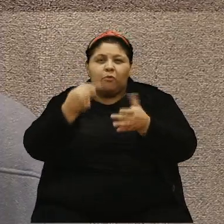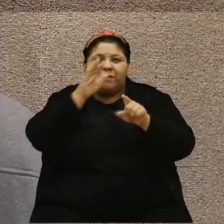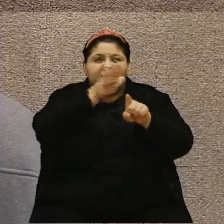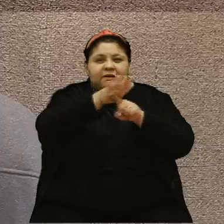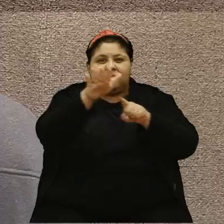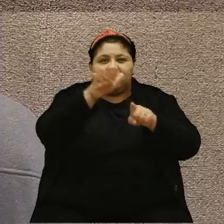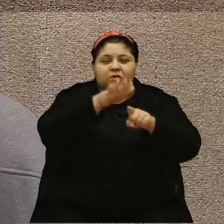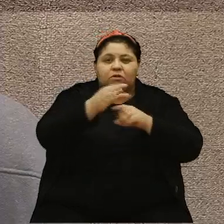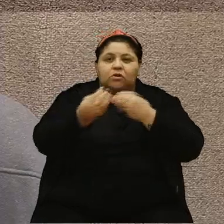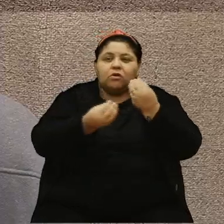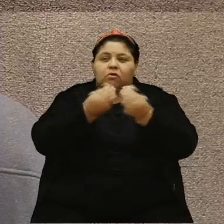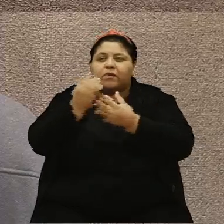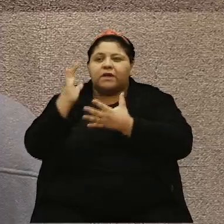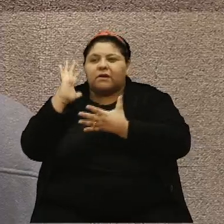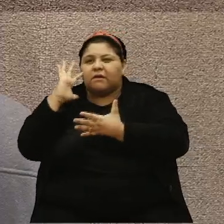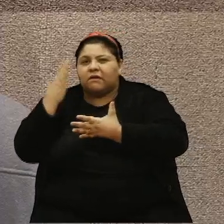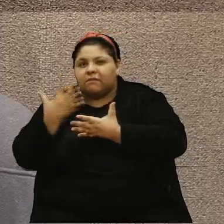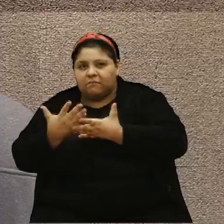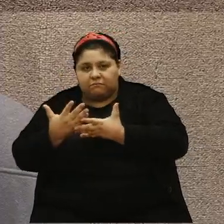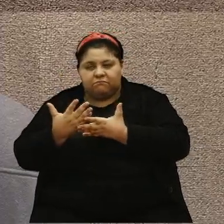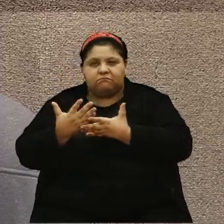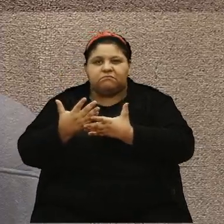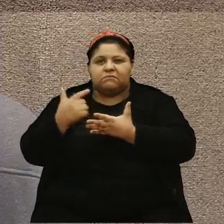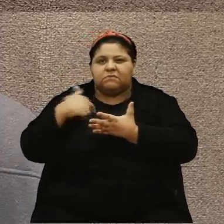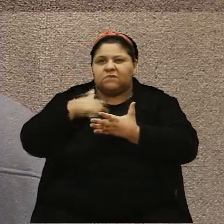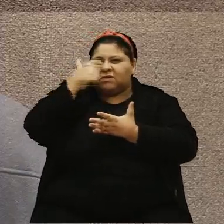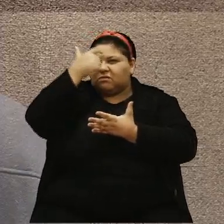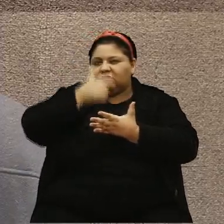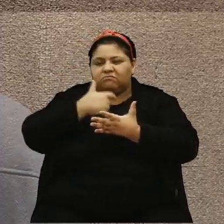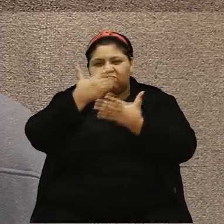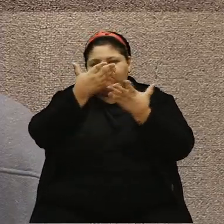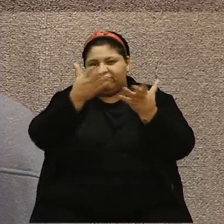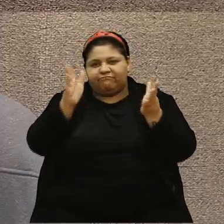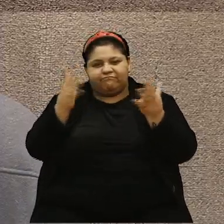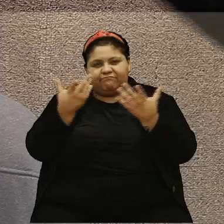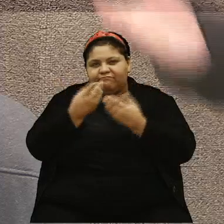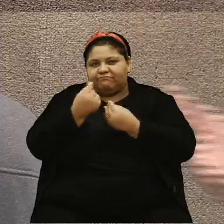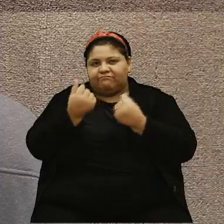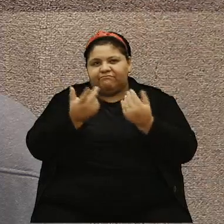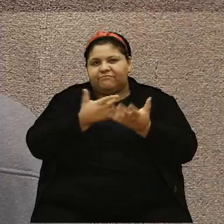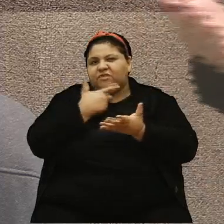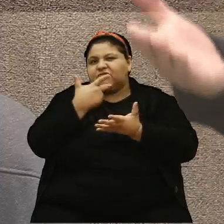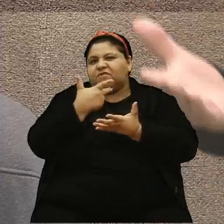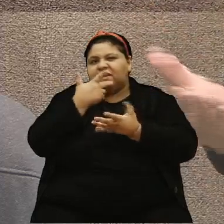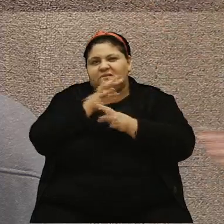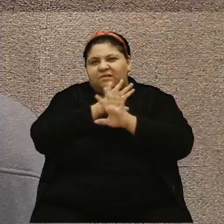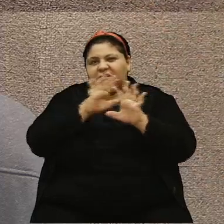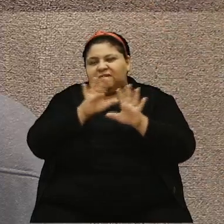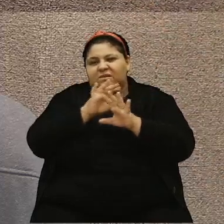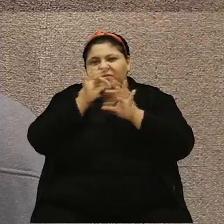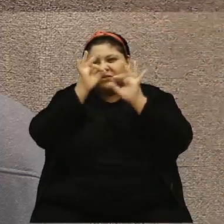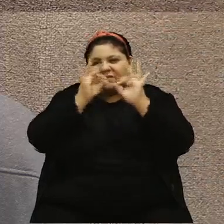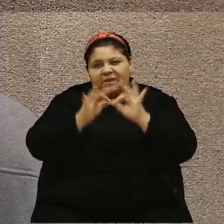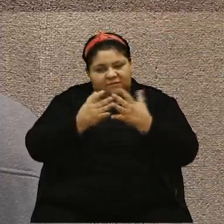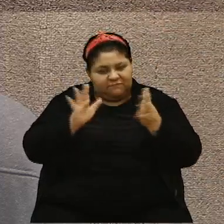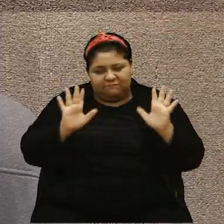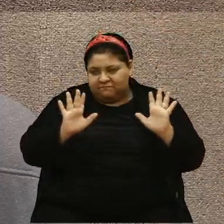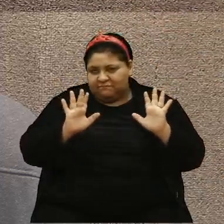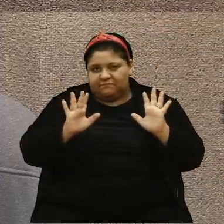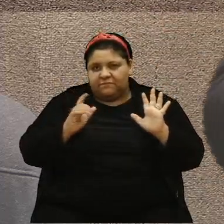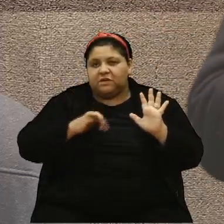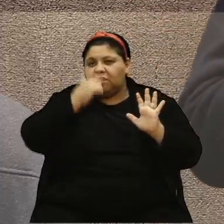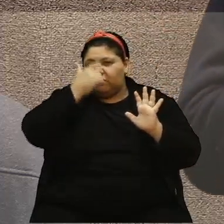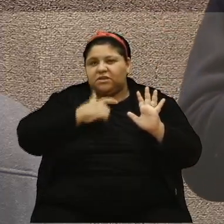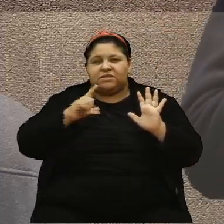demanda, o que aconteceu e tal. E eu acho que vir aqui desancar não é o caso. Eu acho que